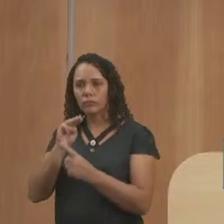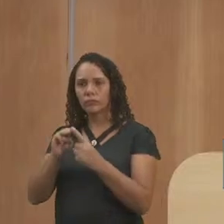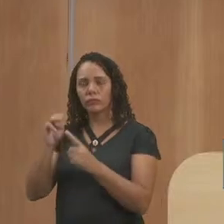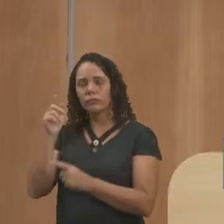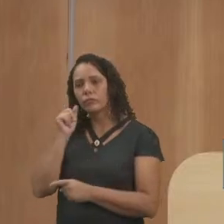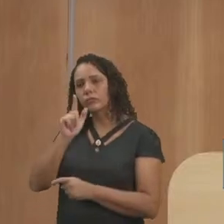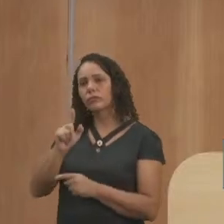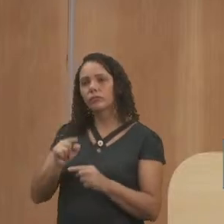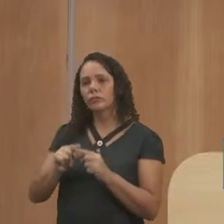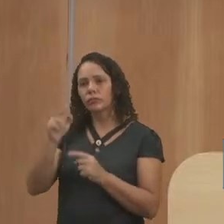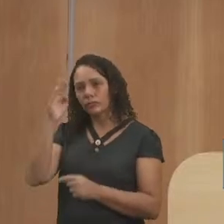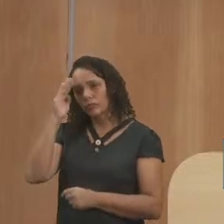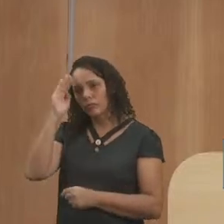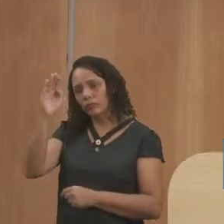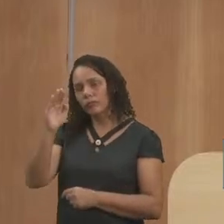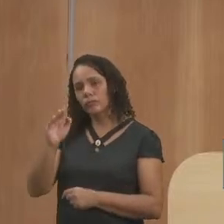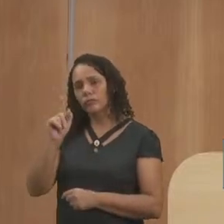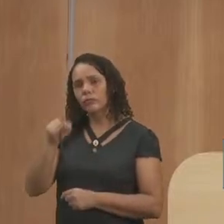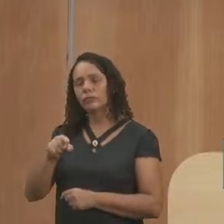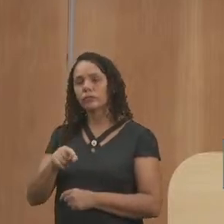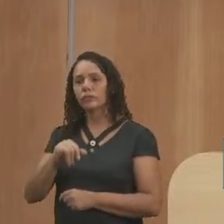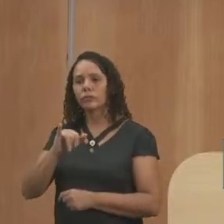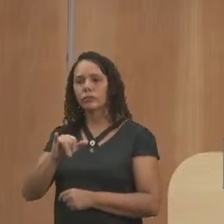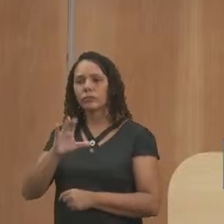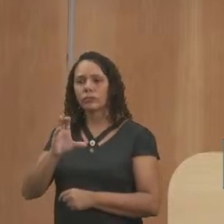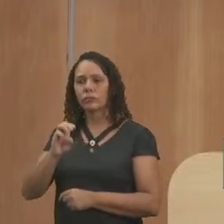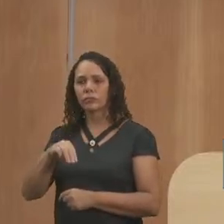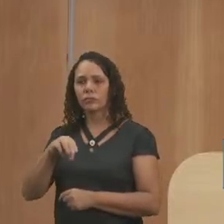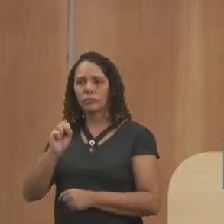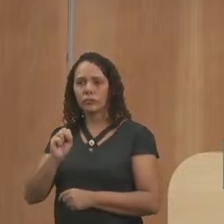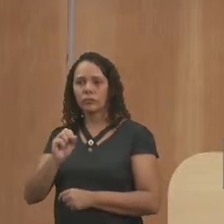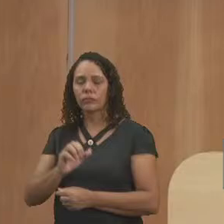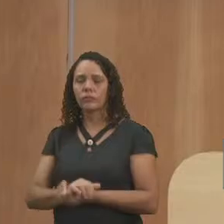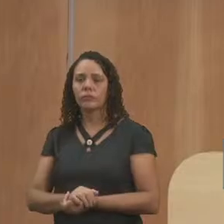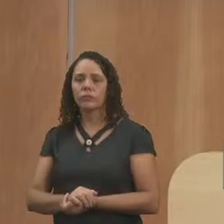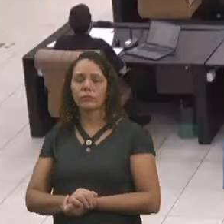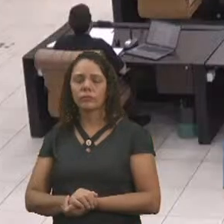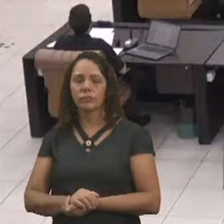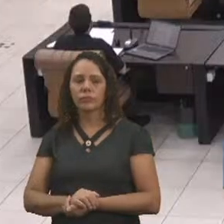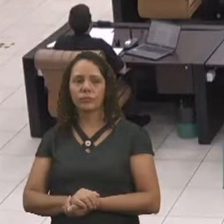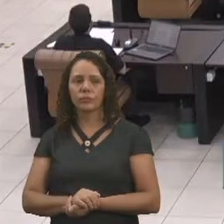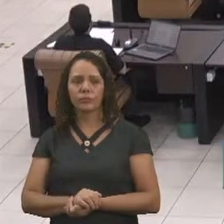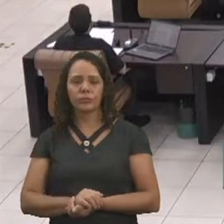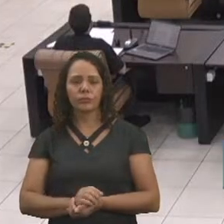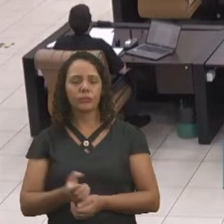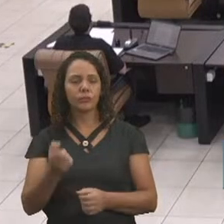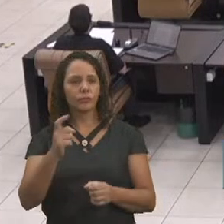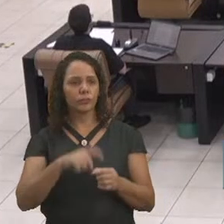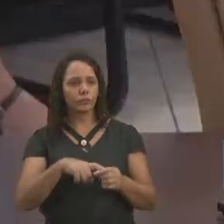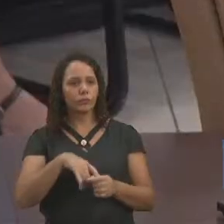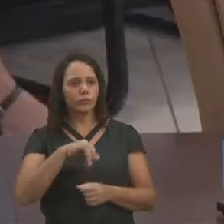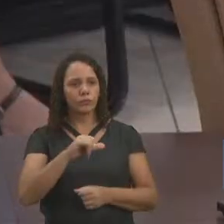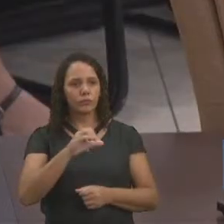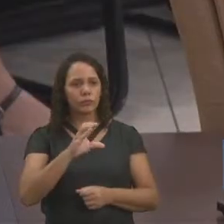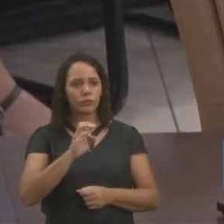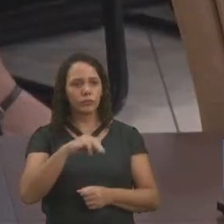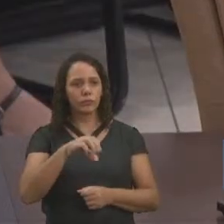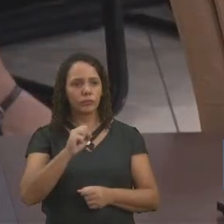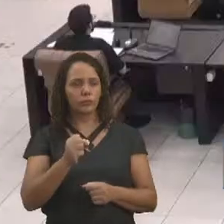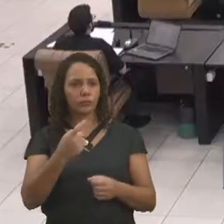mas o principal gargalo hoje mesmo é o ICMS. E com a volta de ICMS sobre os combustíveis, você acha que tende a